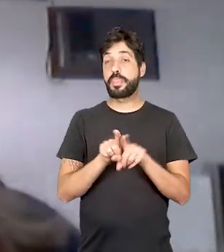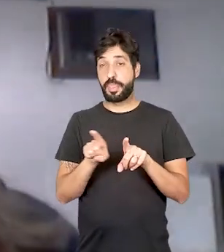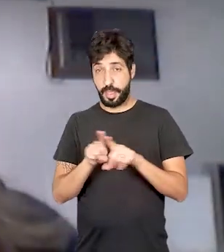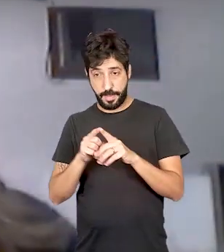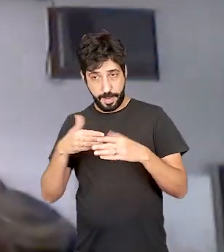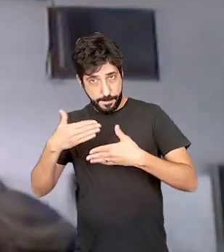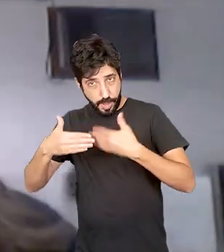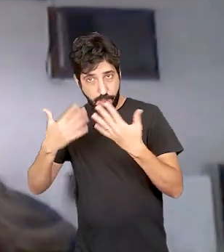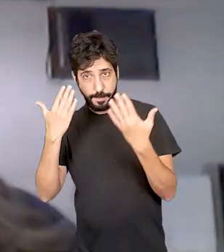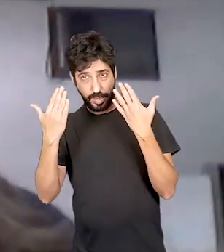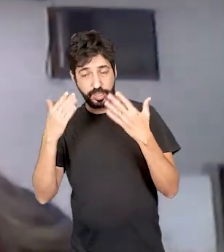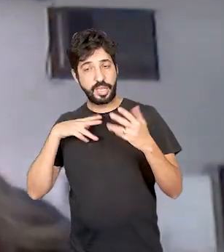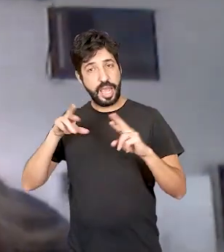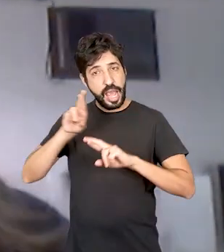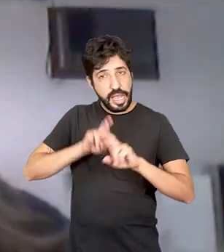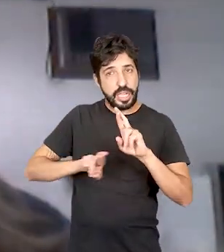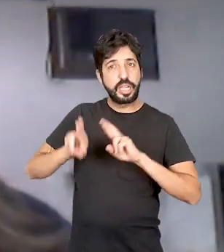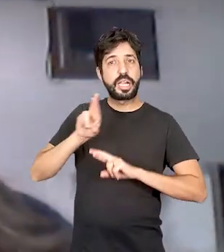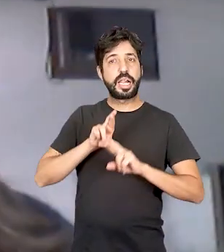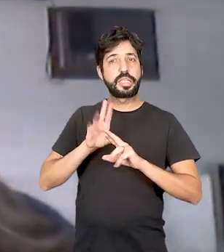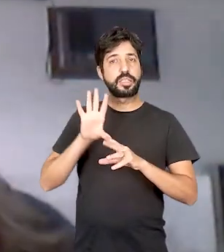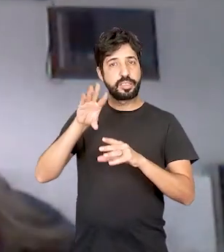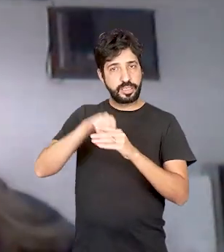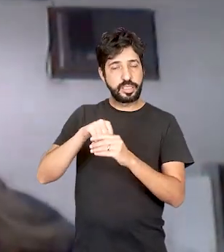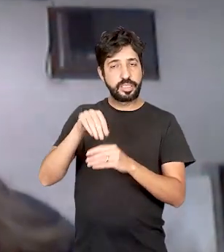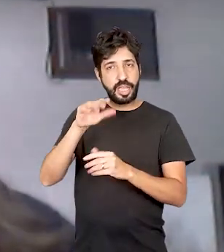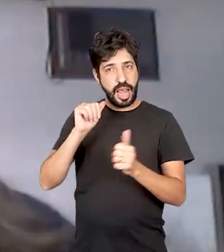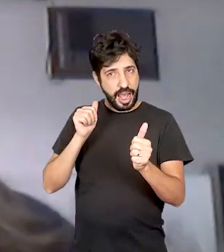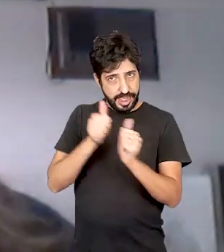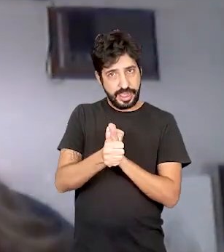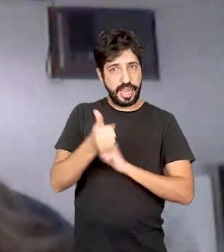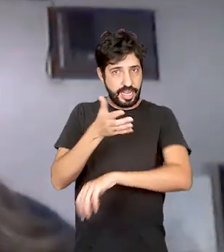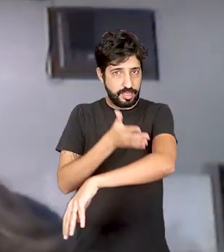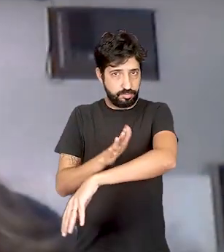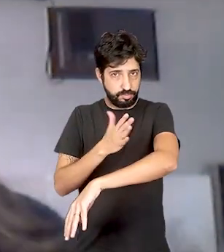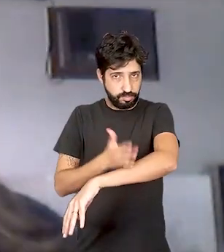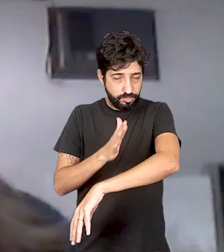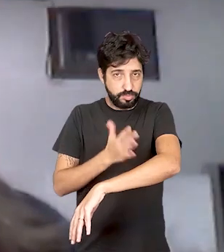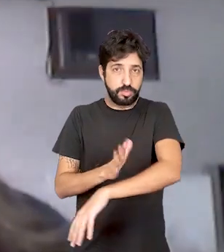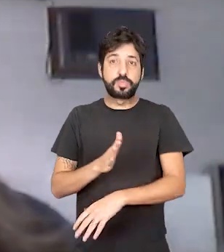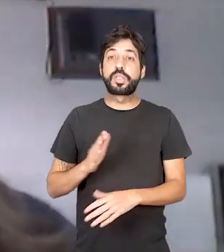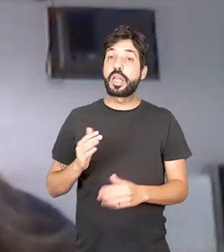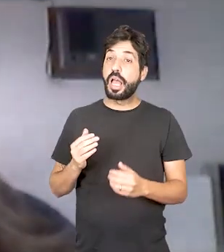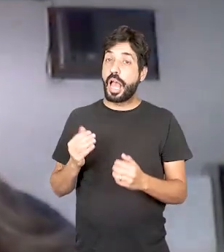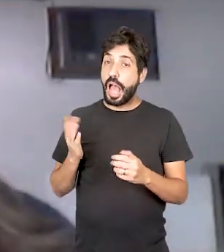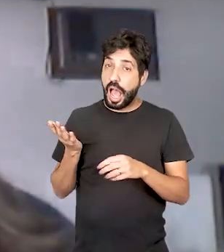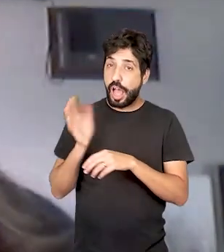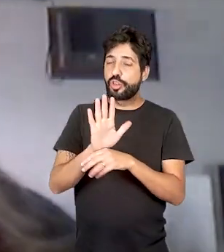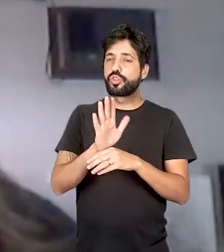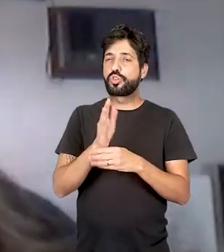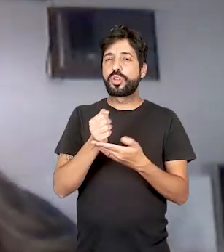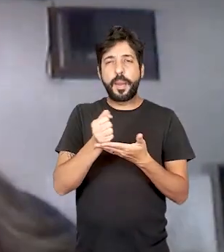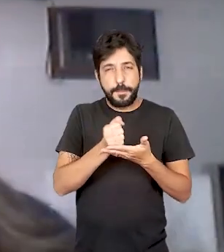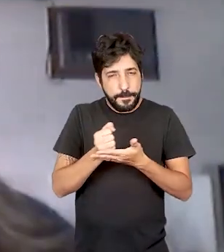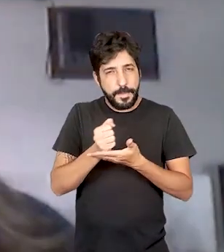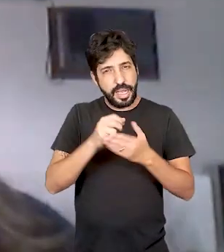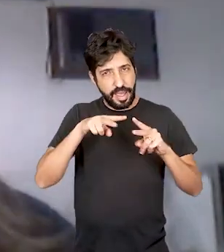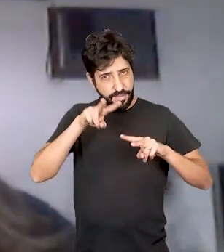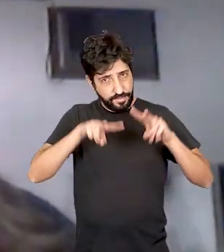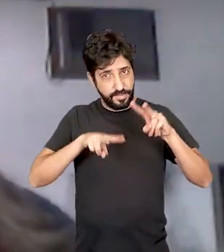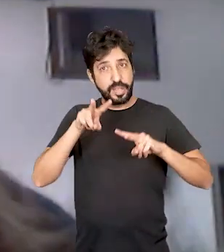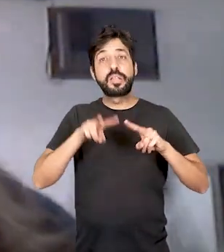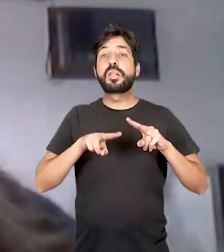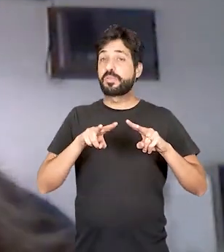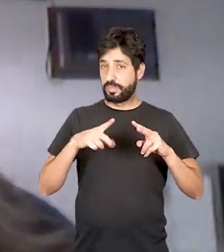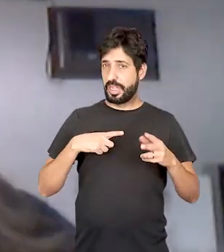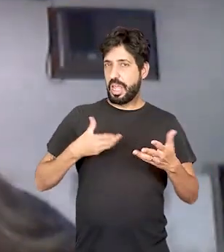aspectos psicológicos ligados às relações estabelecidas pelo atleta ou praticante de exercício. Ao seguirmos os princípios básicos da avaliação